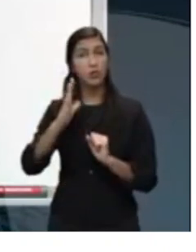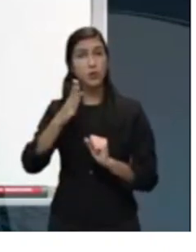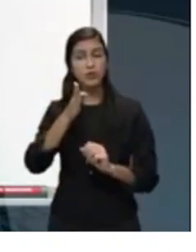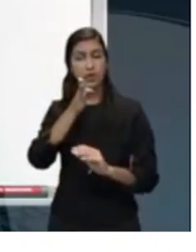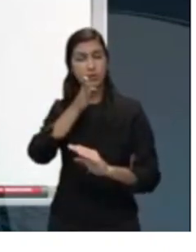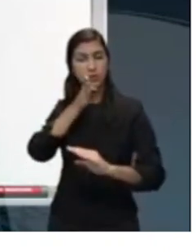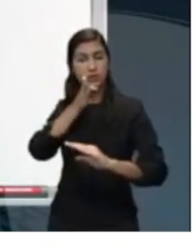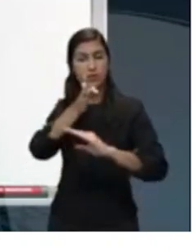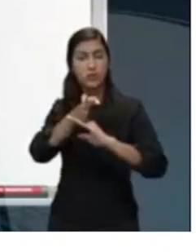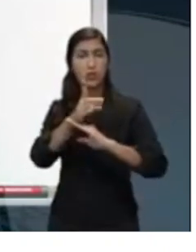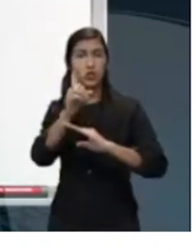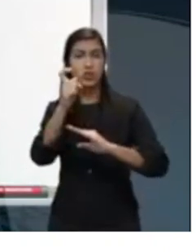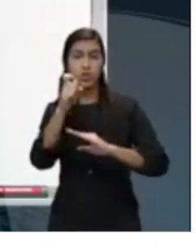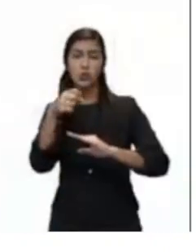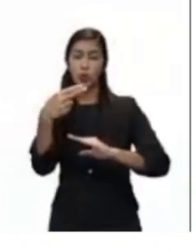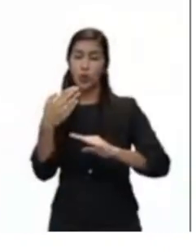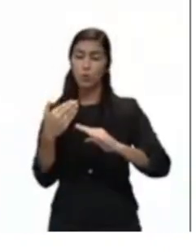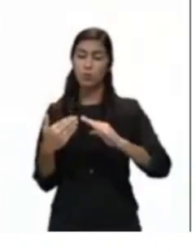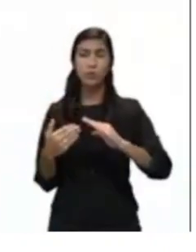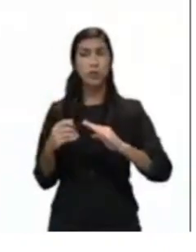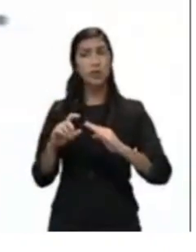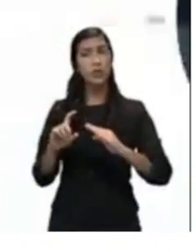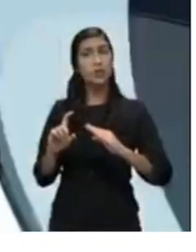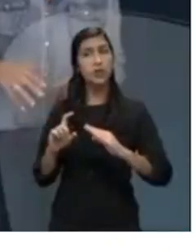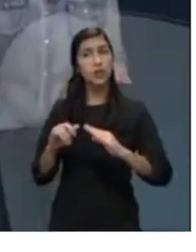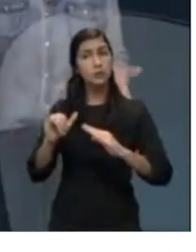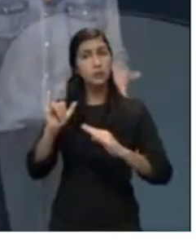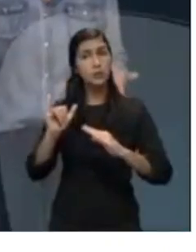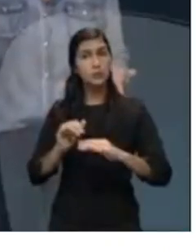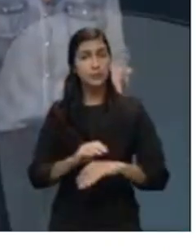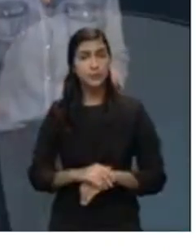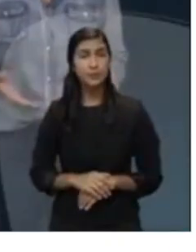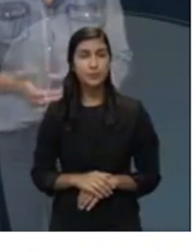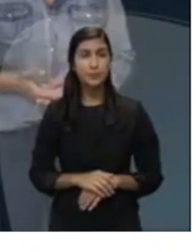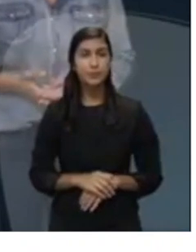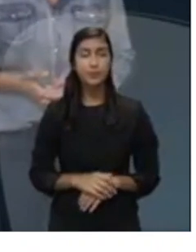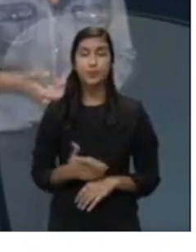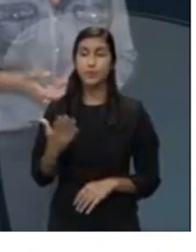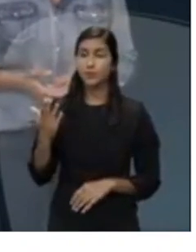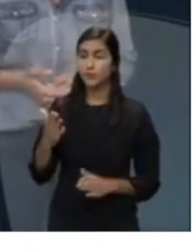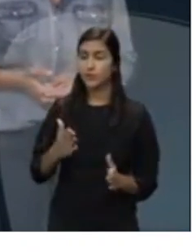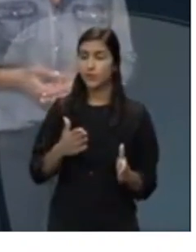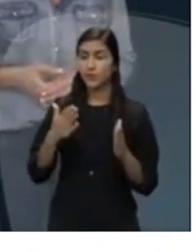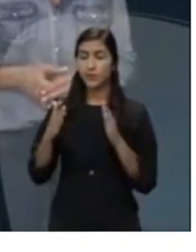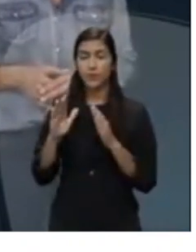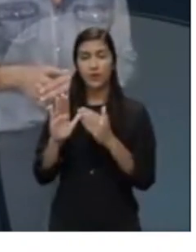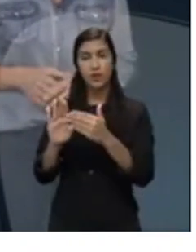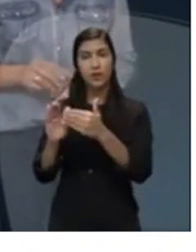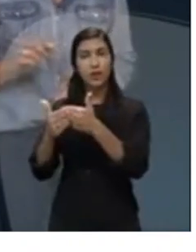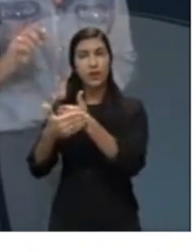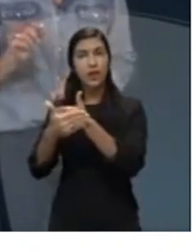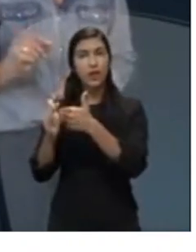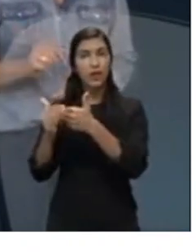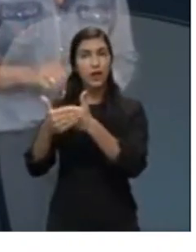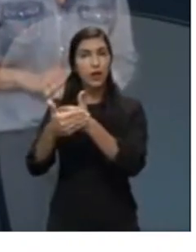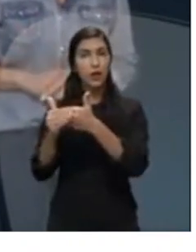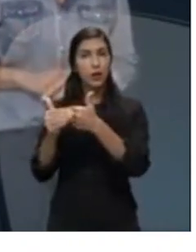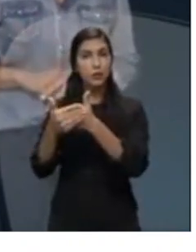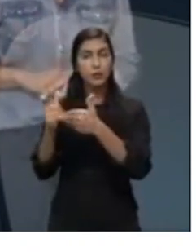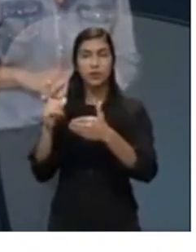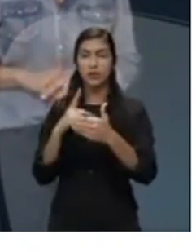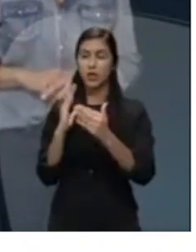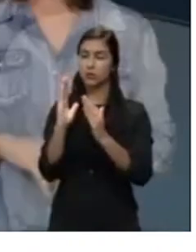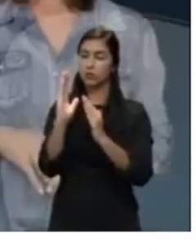direção principal X ou Y. Por fim, os pilares de canto são aqueles posicionados nos cantos